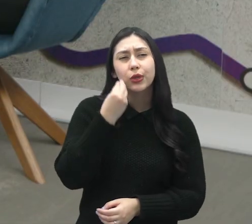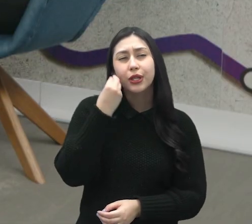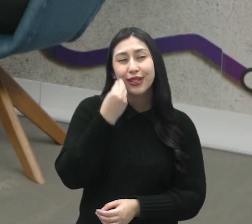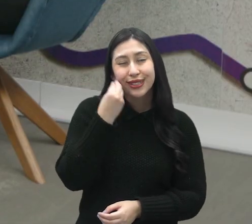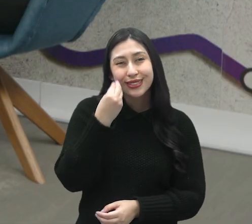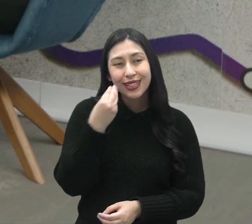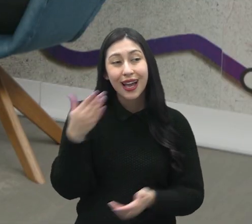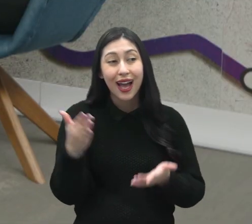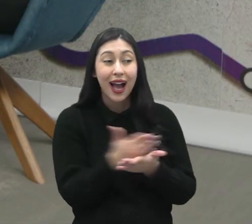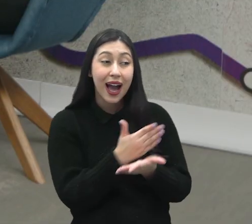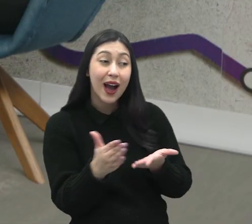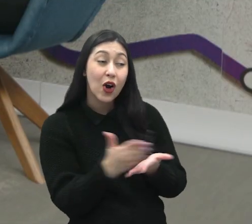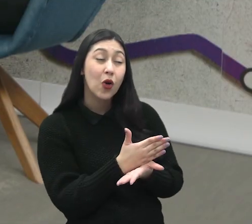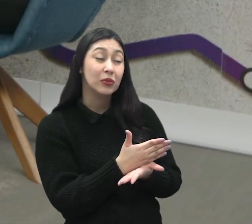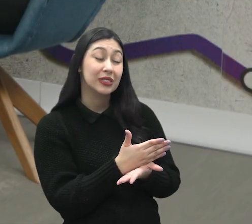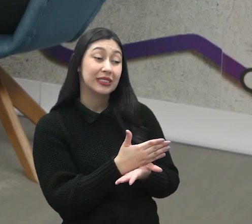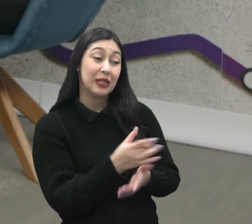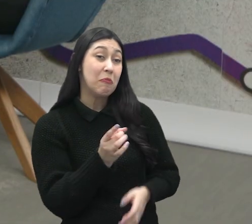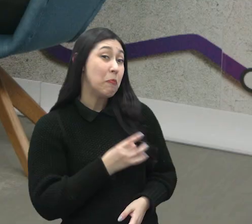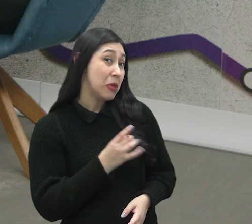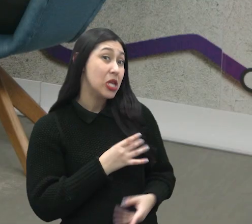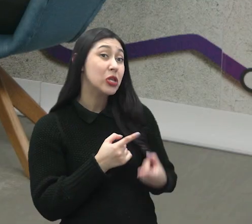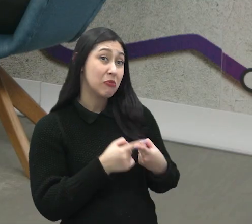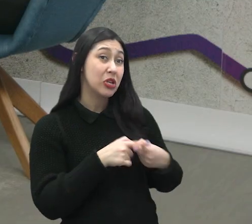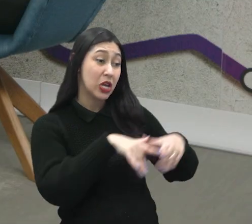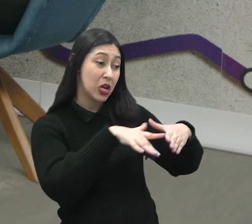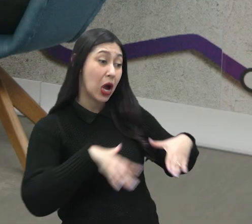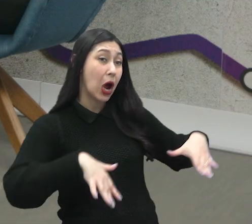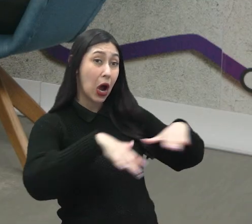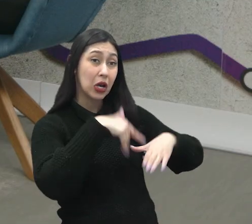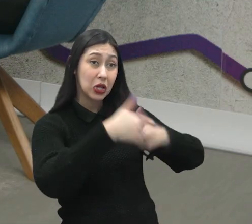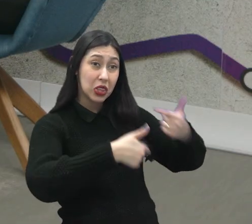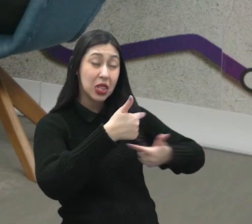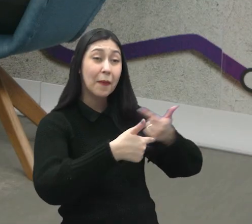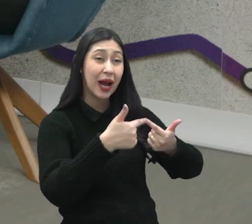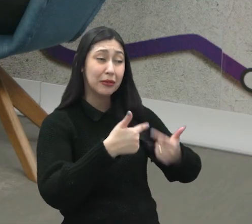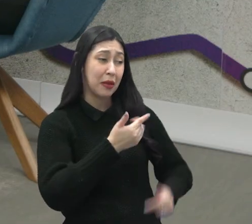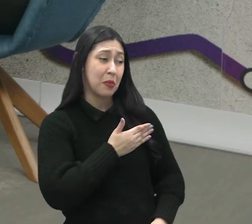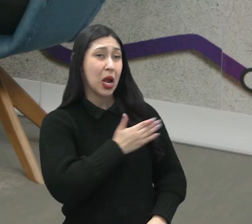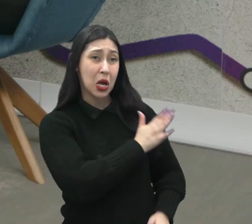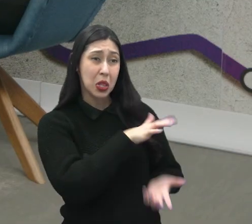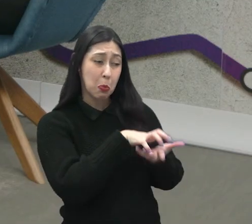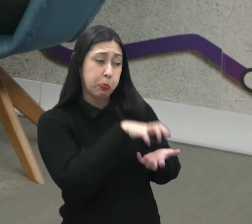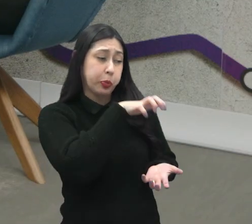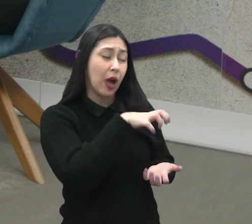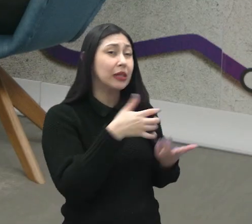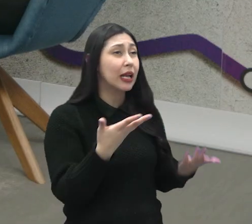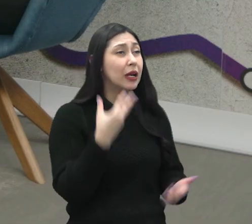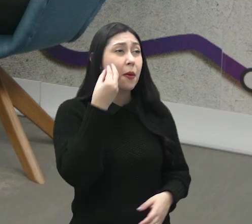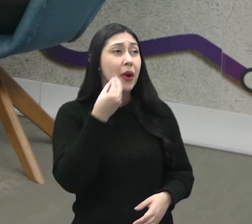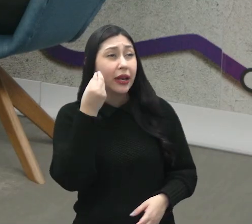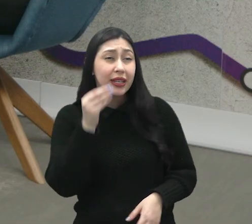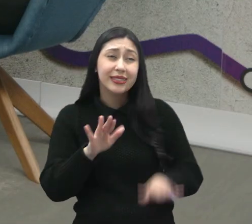pessoas ficam com esse receio, principalmente porque a gente tem um mercado ainda muito etarista também, né? Então, poxa, eu tenho experiência, mas